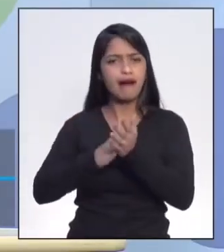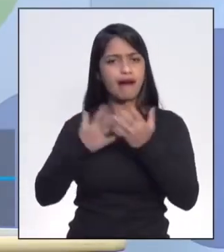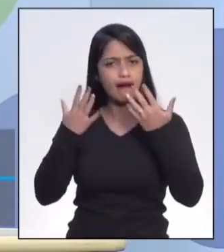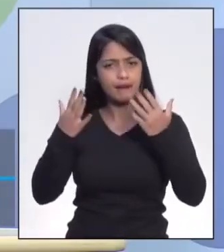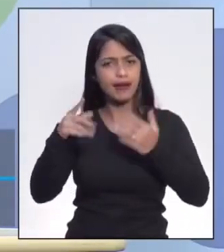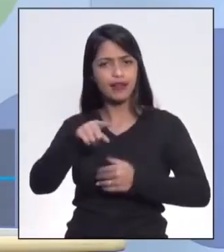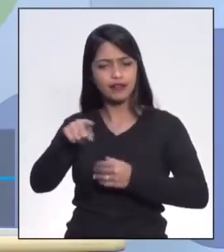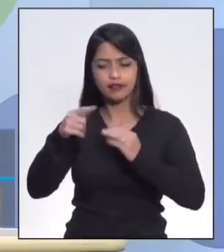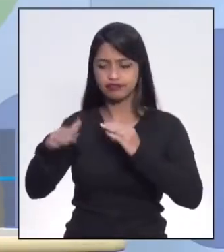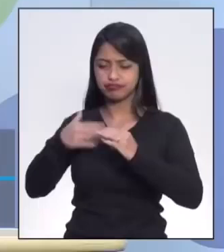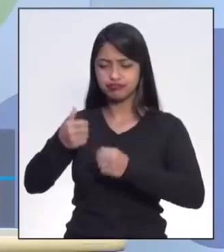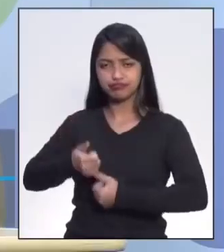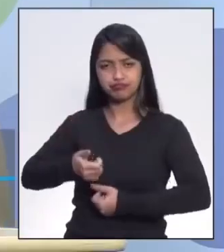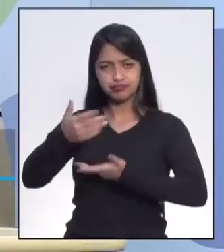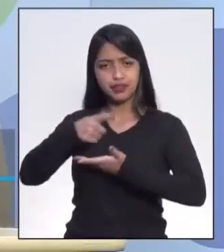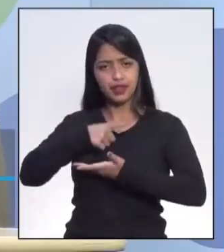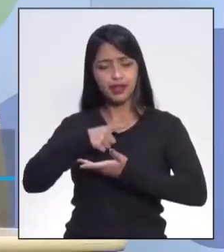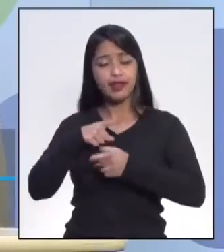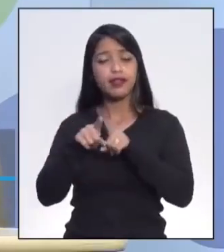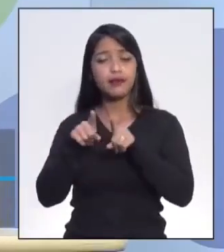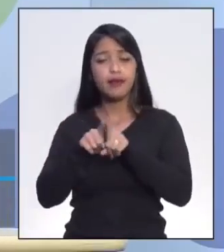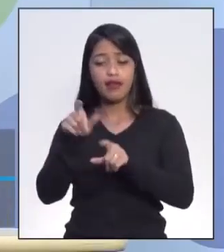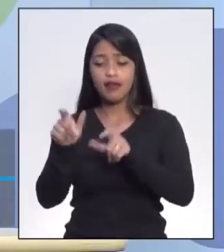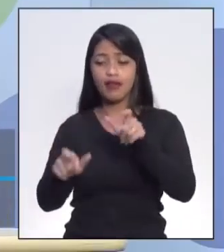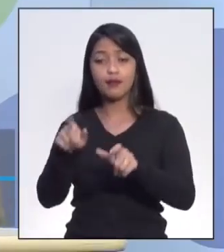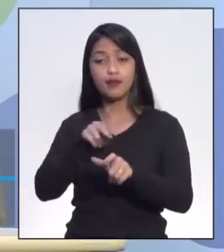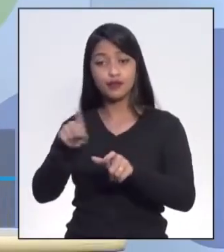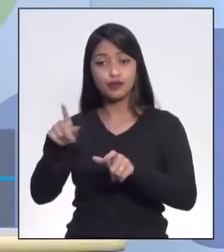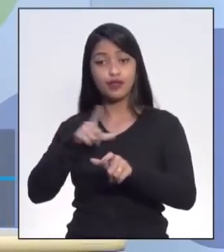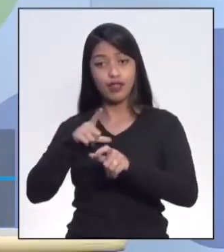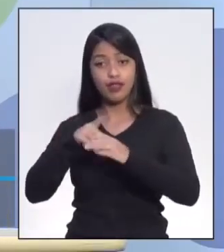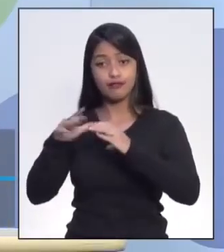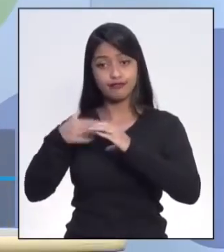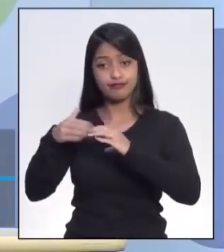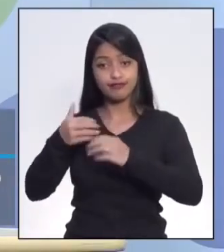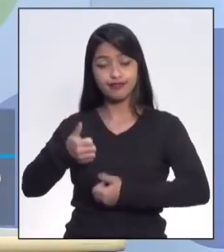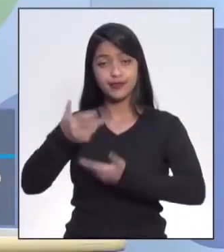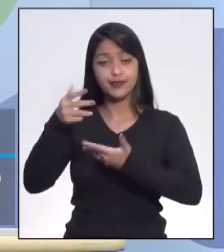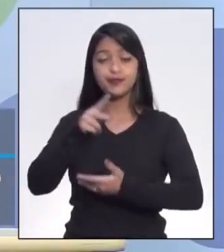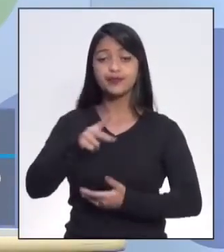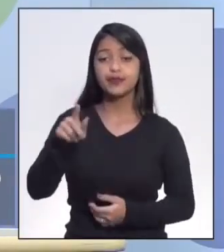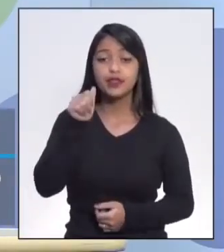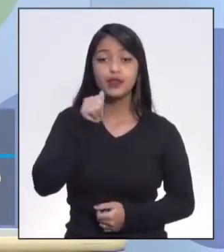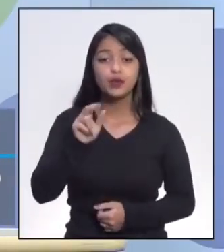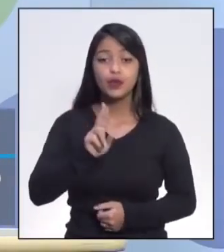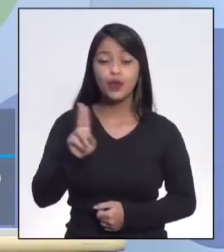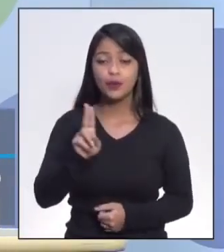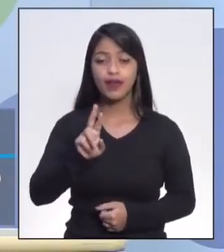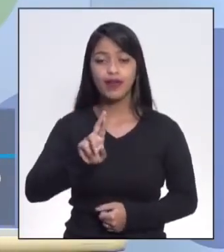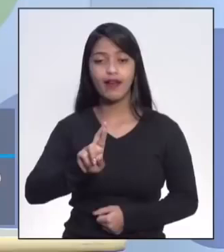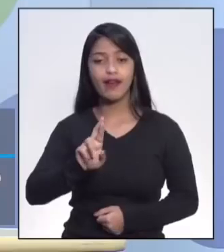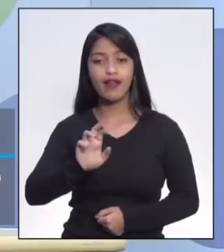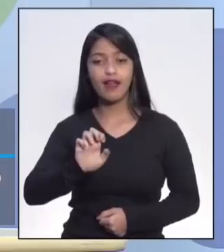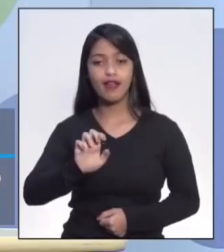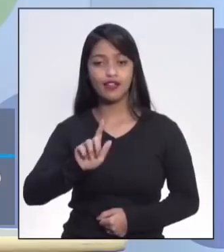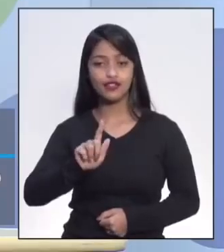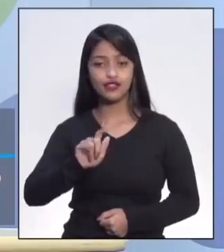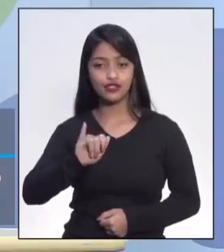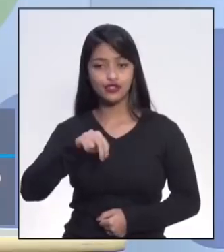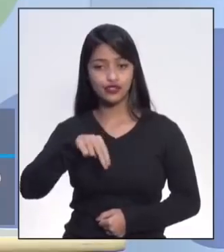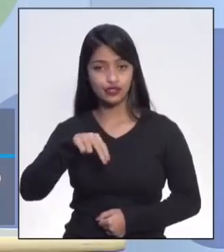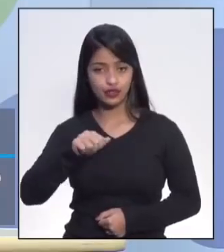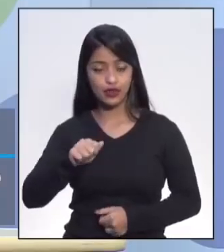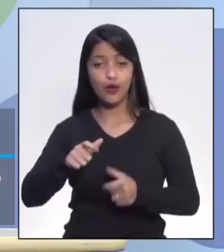com a gente. Também os professores, viu, Alessandra? Professora Regina, lá do Colégio Aureliano Leite,